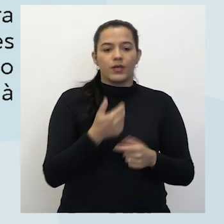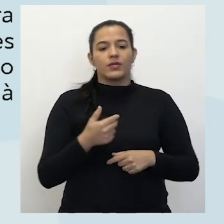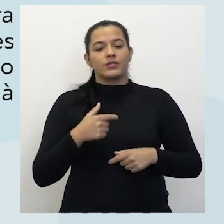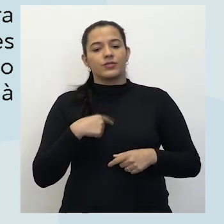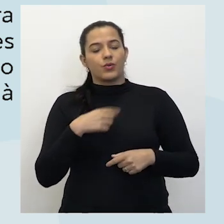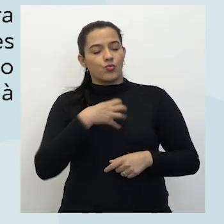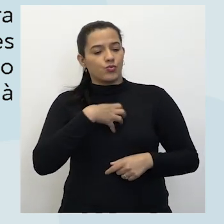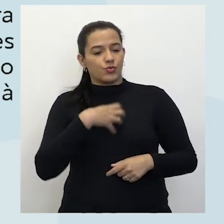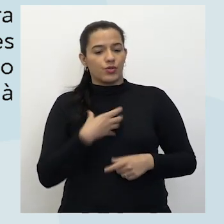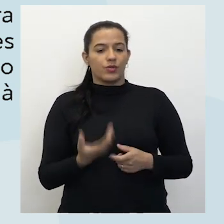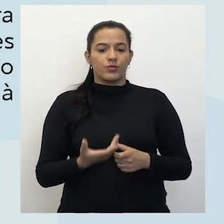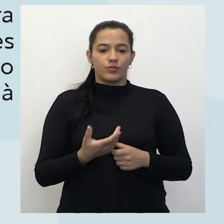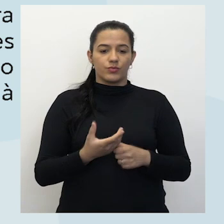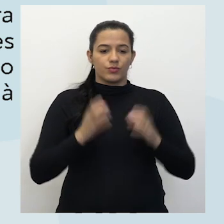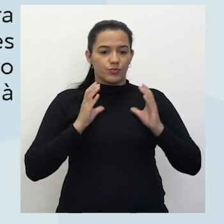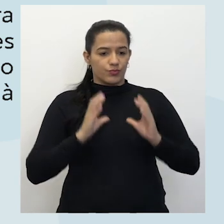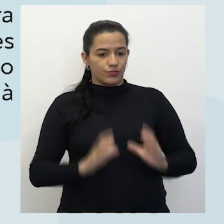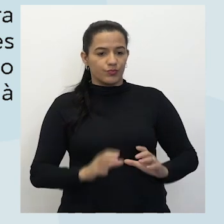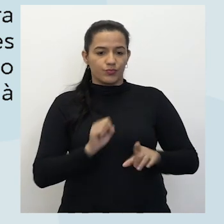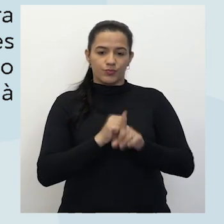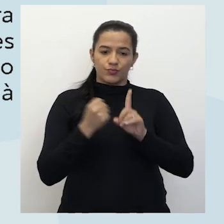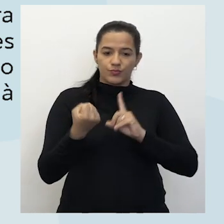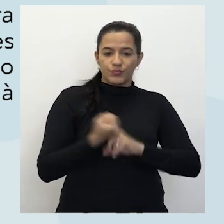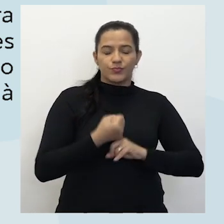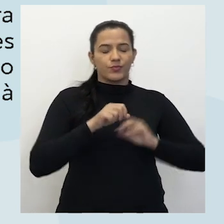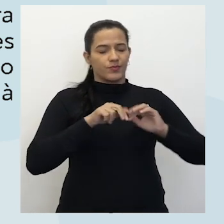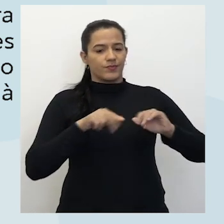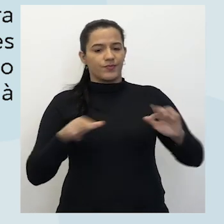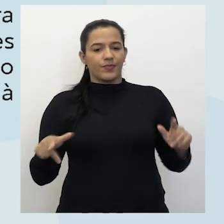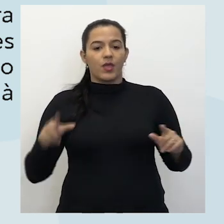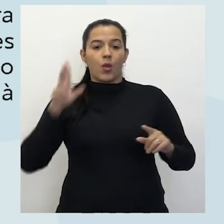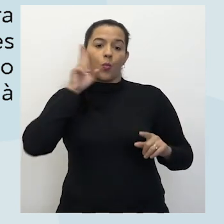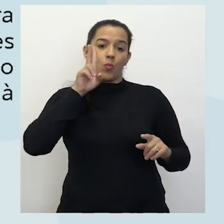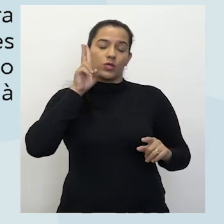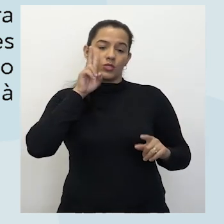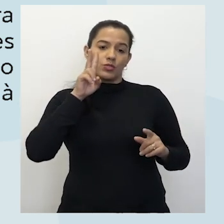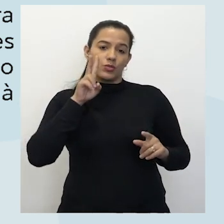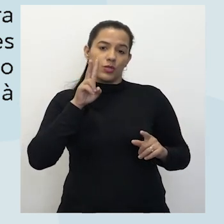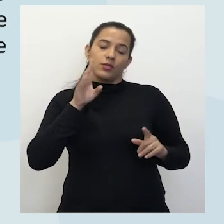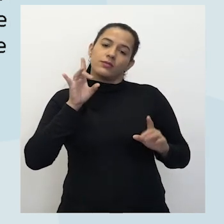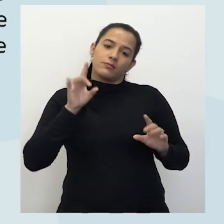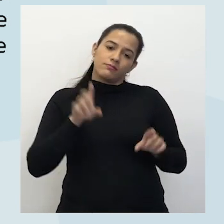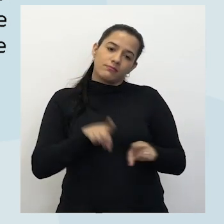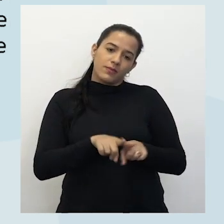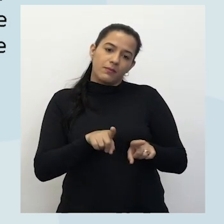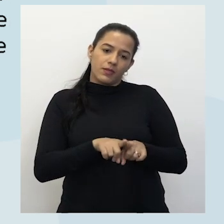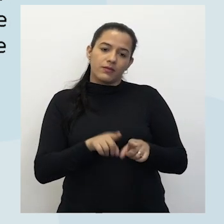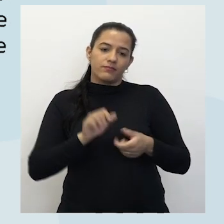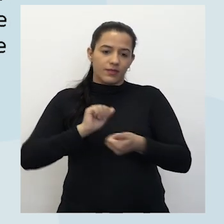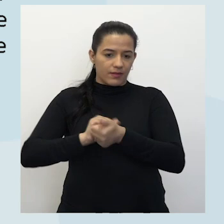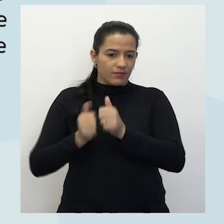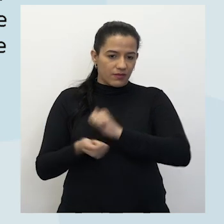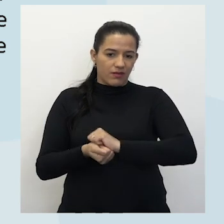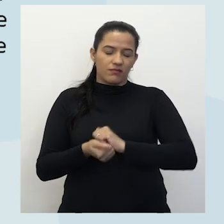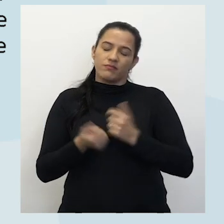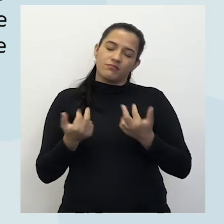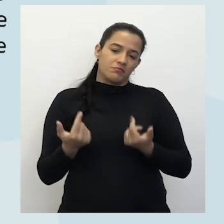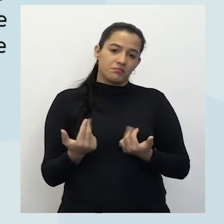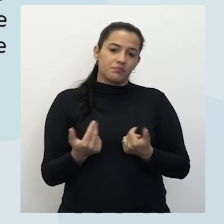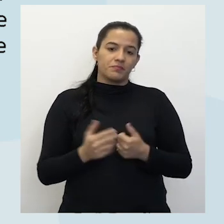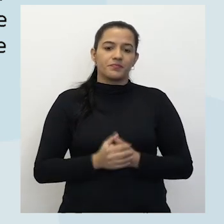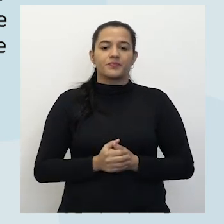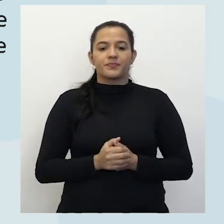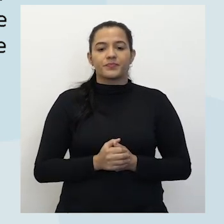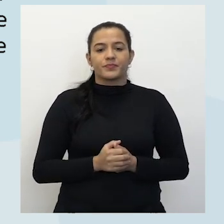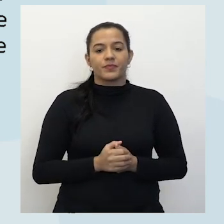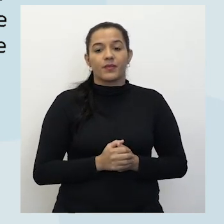social, à condição, ao meio. Gente, sempre uma história vai se conversar, mesmo que seja uma versão, não é? Uhum. E aí,